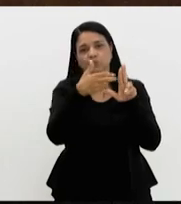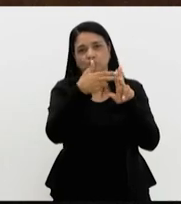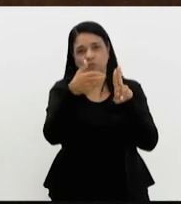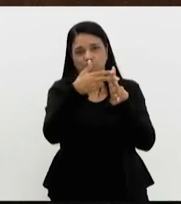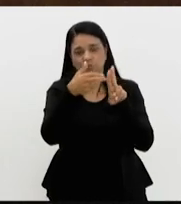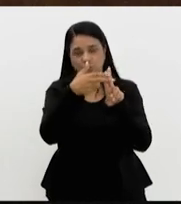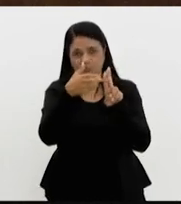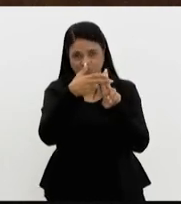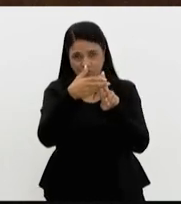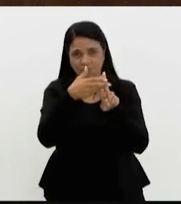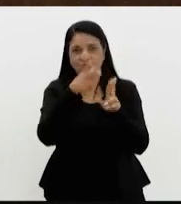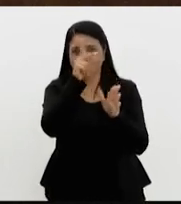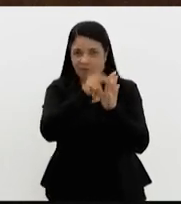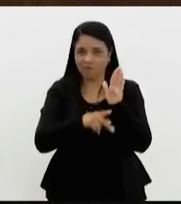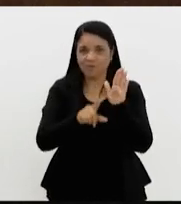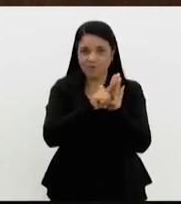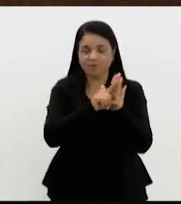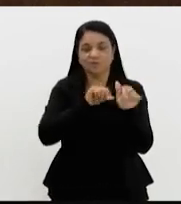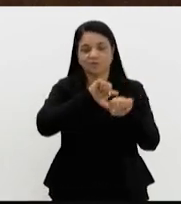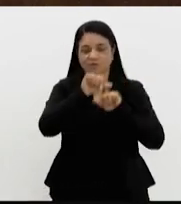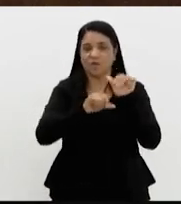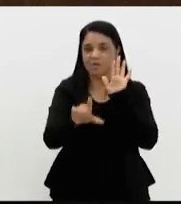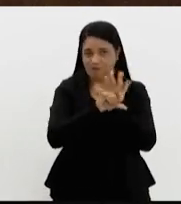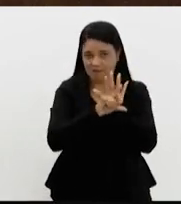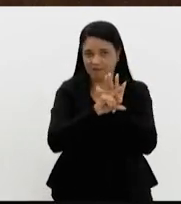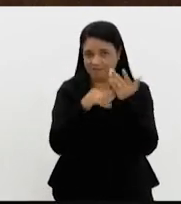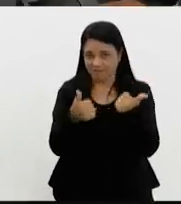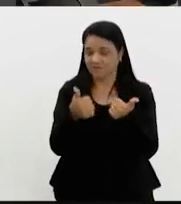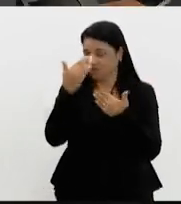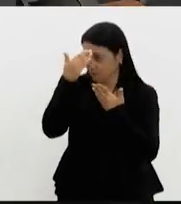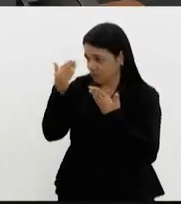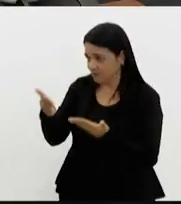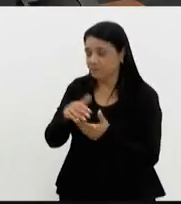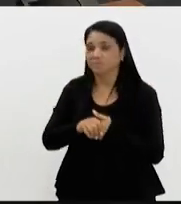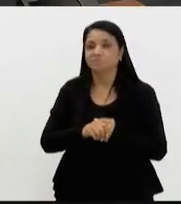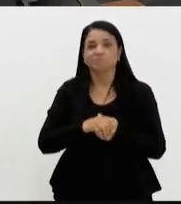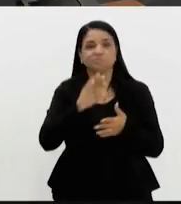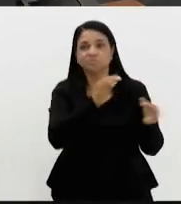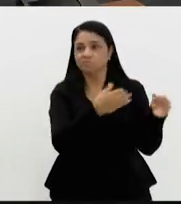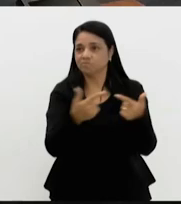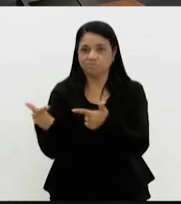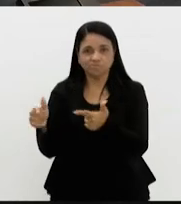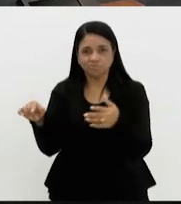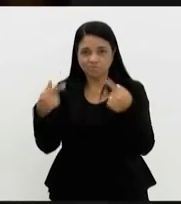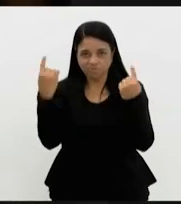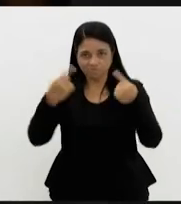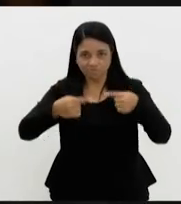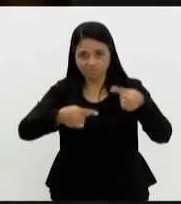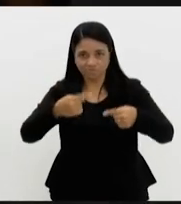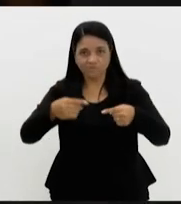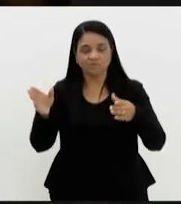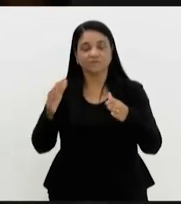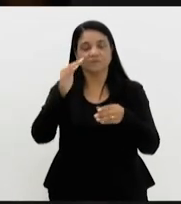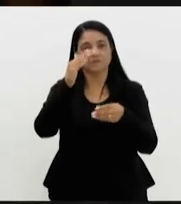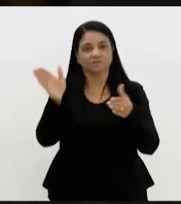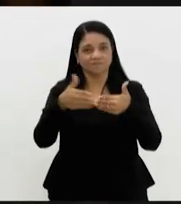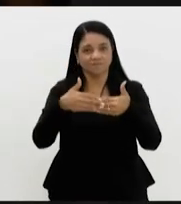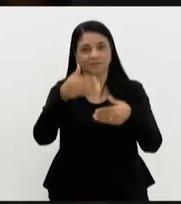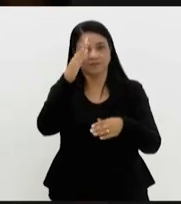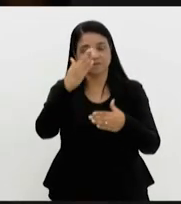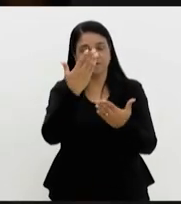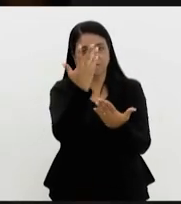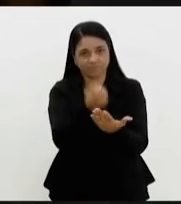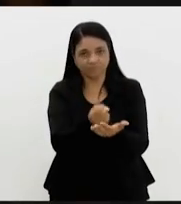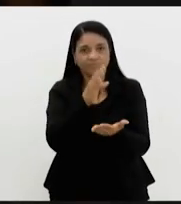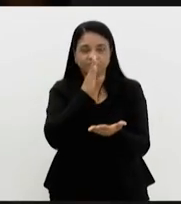seja aprovado e se transforme em lei. Obrigado. Parabéns. Então, havendo mais quem queira discutir, encerrada a discussão e votação, os senhores que aprovam, pelo menos